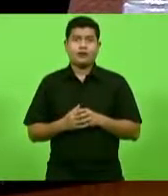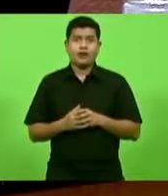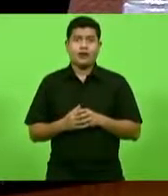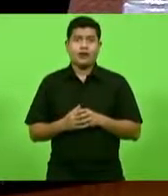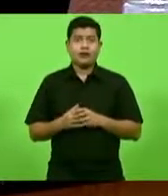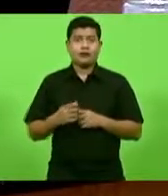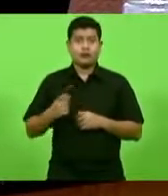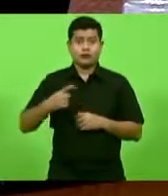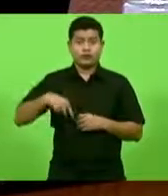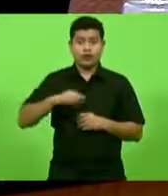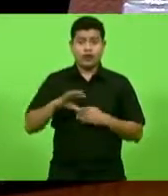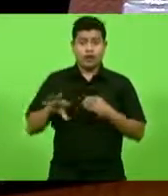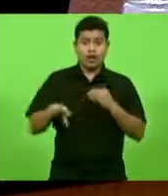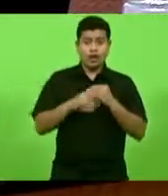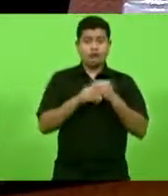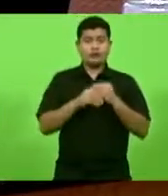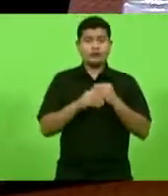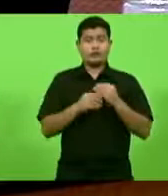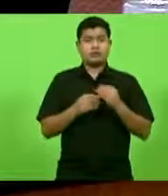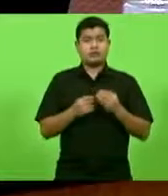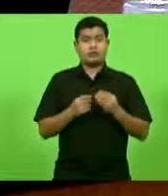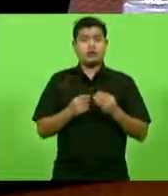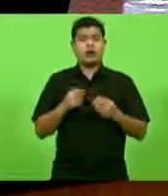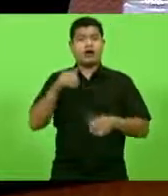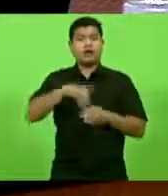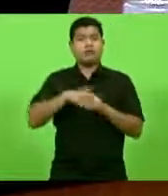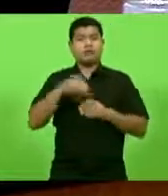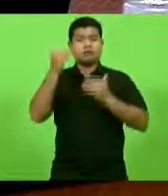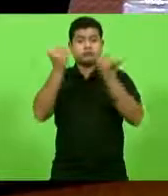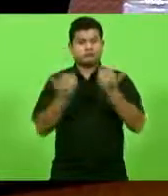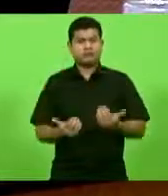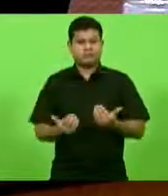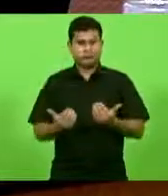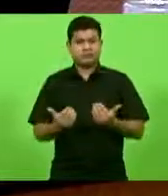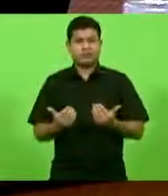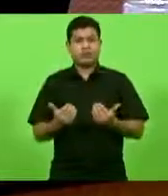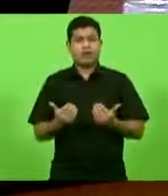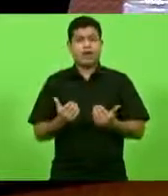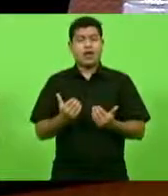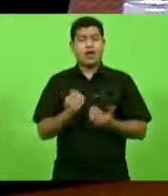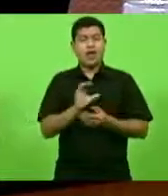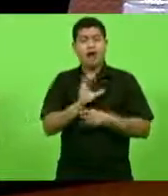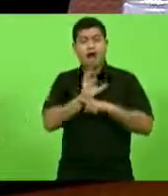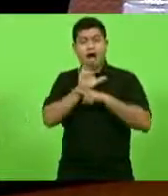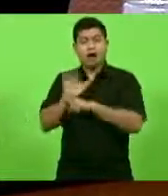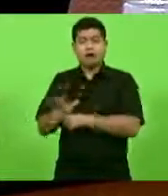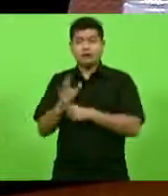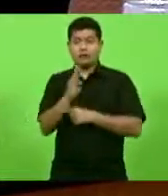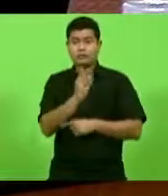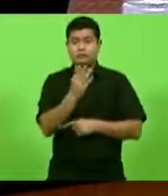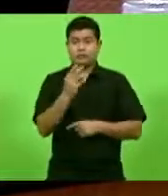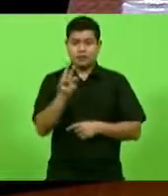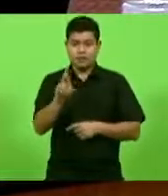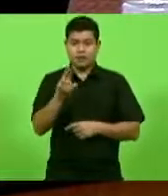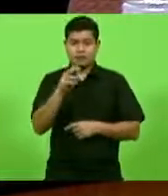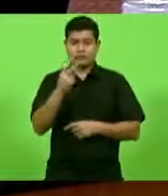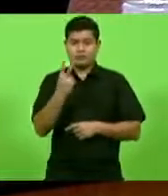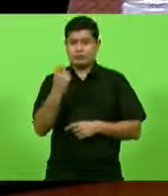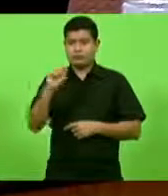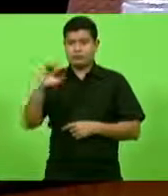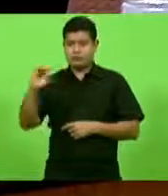as nossas emendas no voto vista, elas contemplam a BR-280, sem prejuízo para a